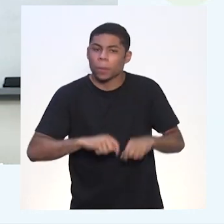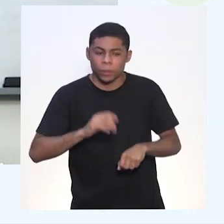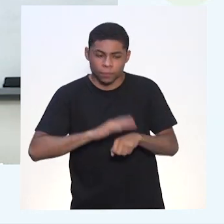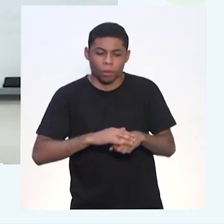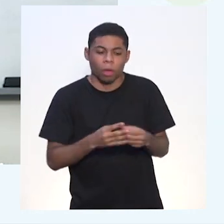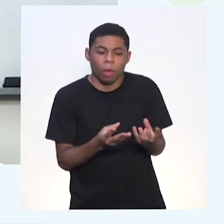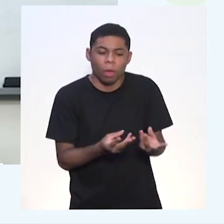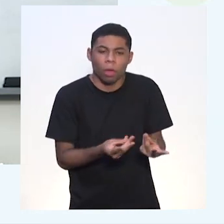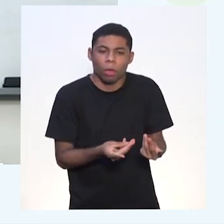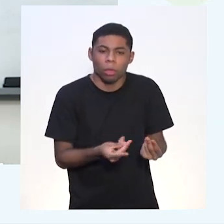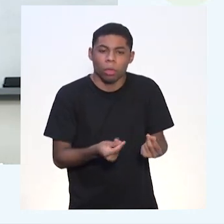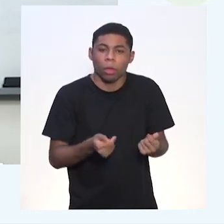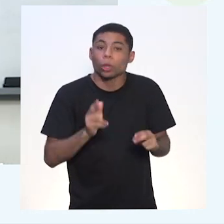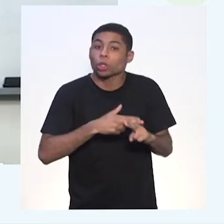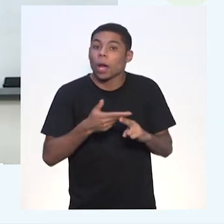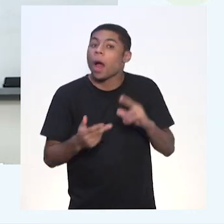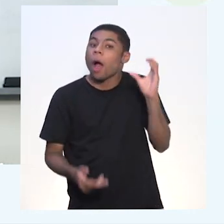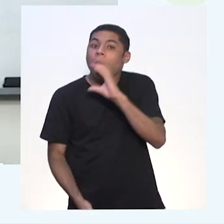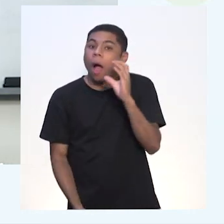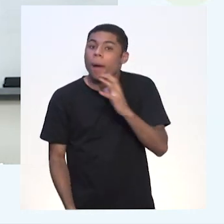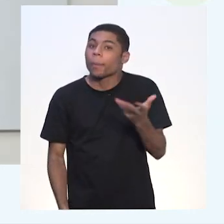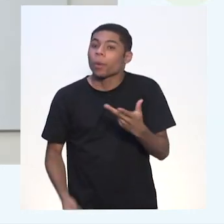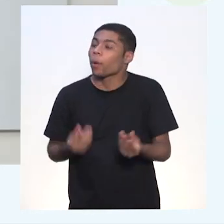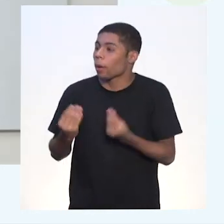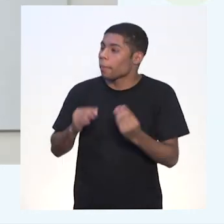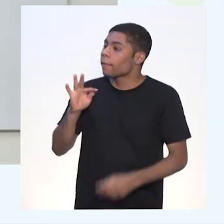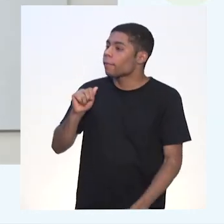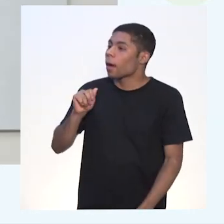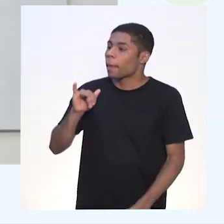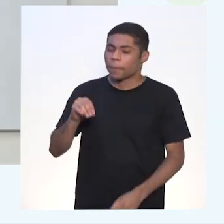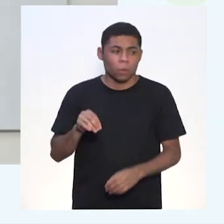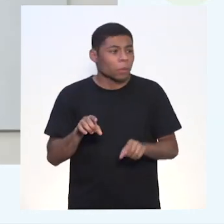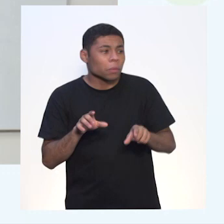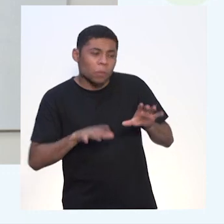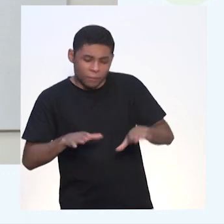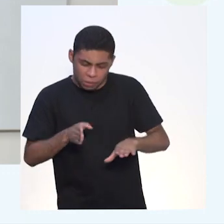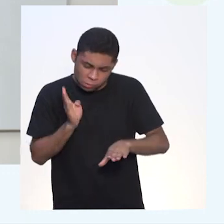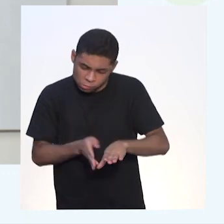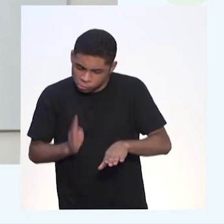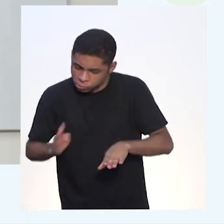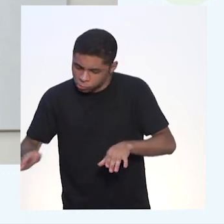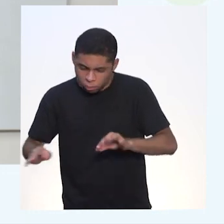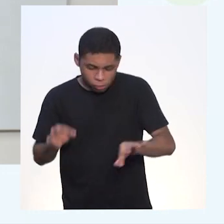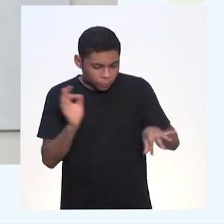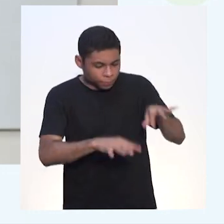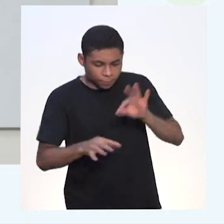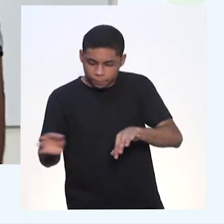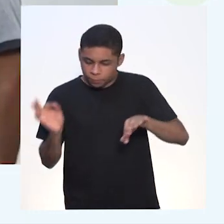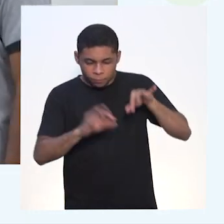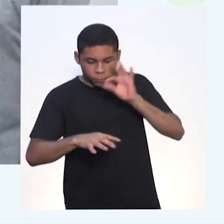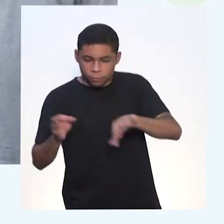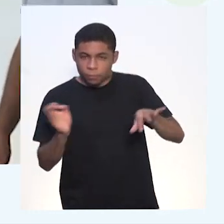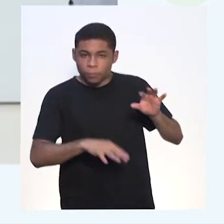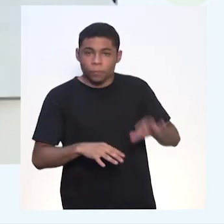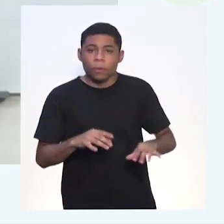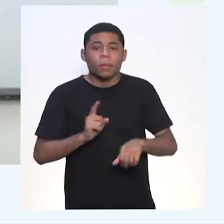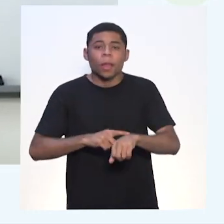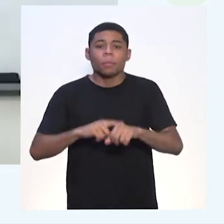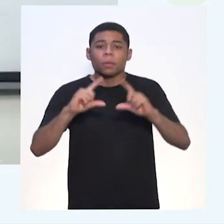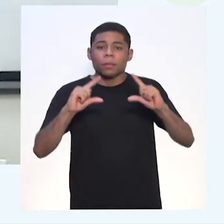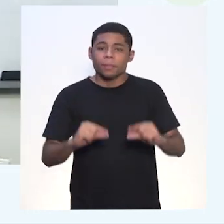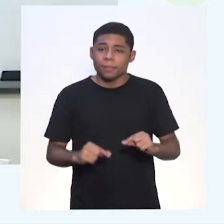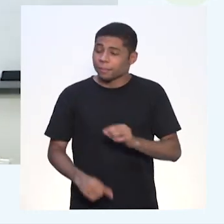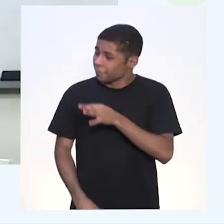derreter esse meu chocolate de forma mais rápida, Fábio? Talvez pedaços menores é muito mais fácil aí de derreter, né? Leva menos tempo, né? Leva menos